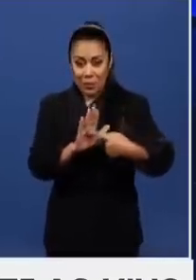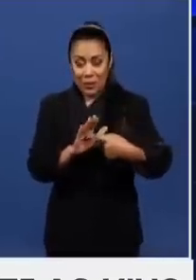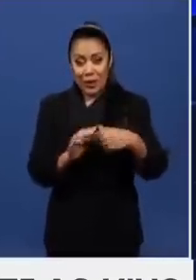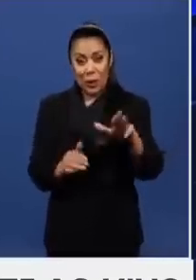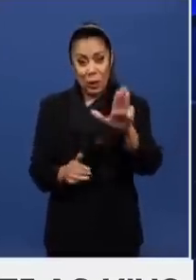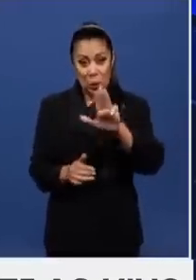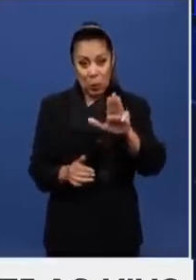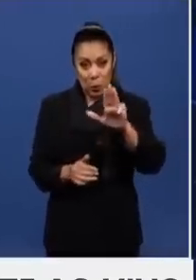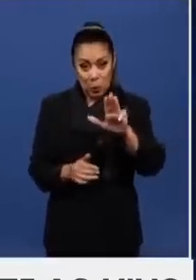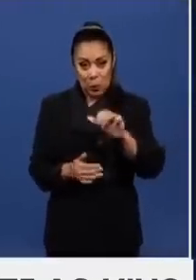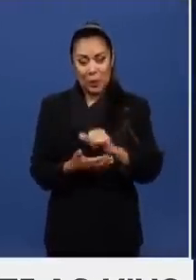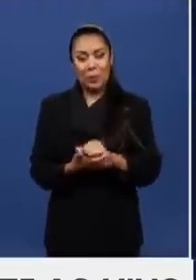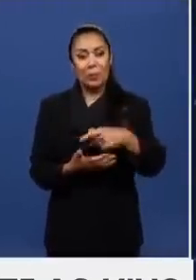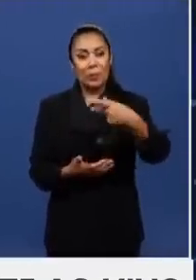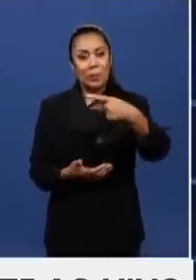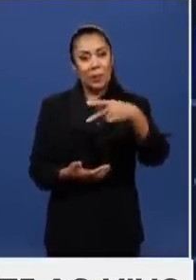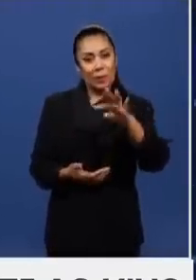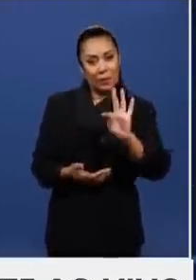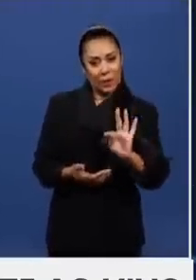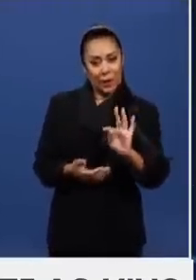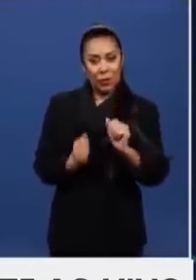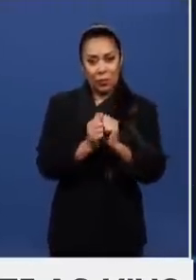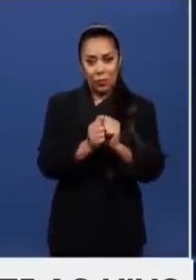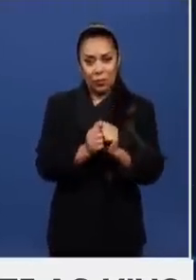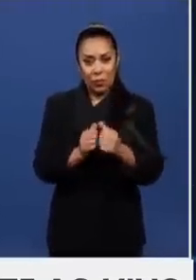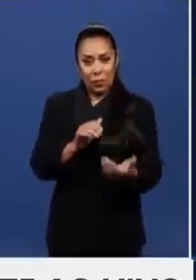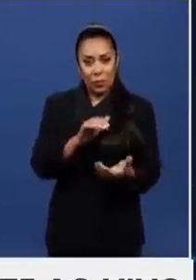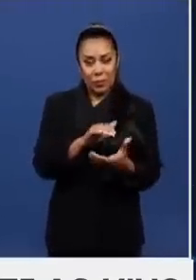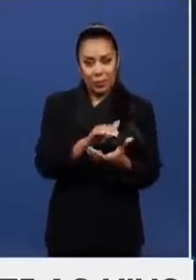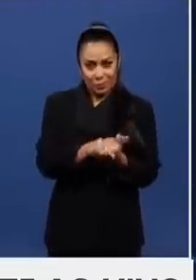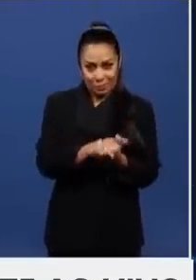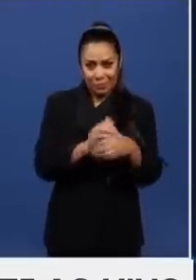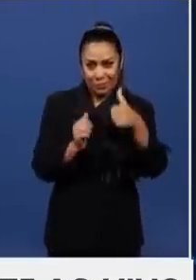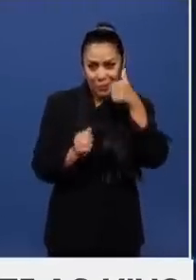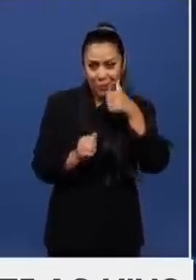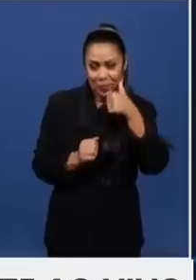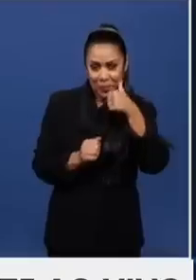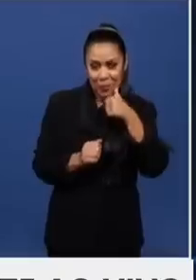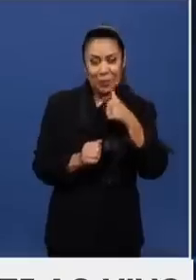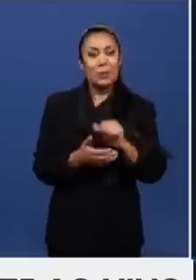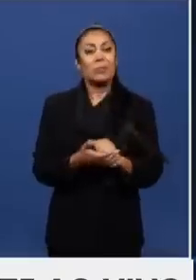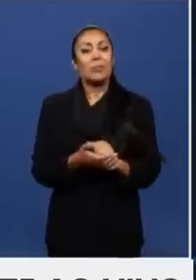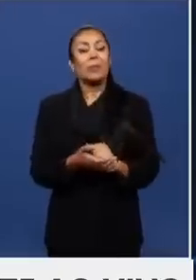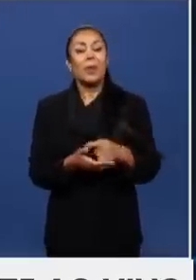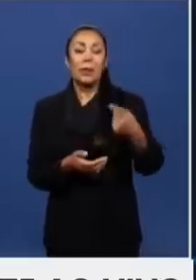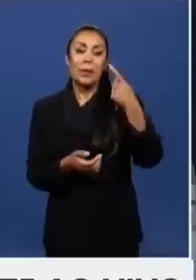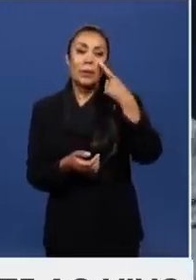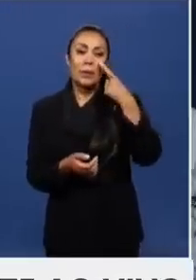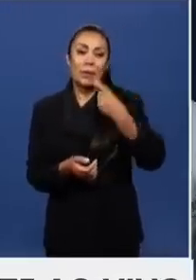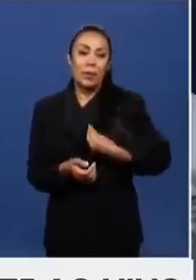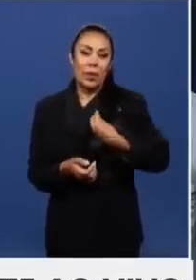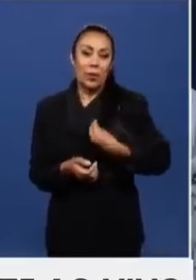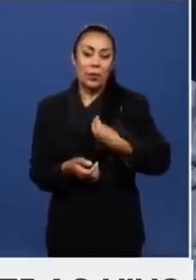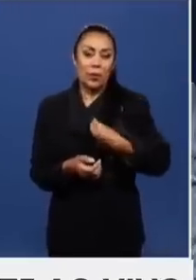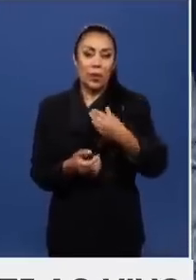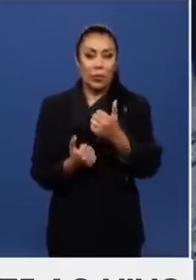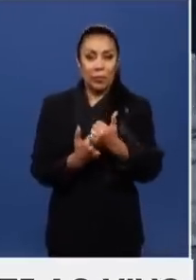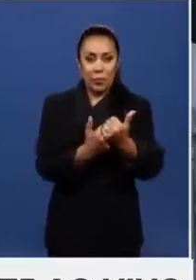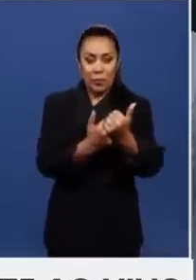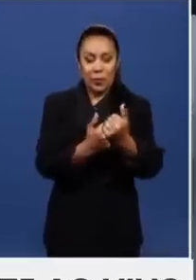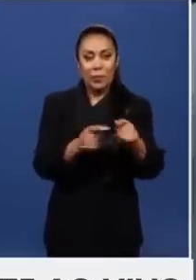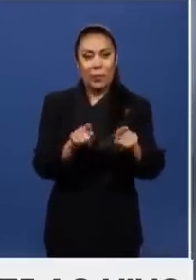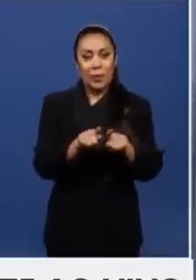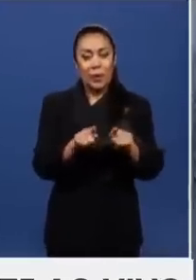candidato Lula do PT. Ele com a esposa, a Janja, também a Aloysio Mercadante. Você está vendo ao vivo também o vice, o candidato a vice na